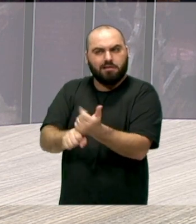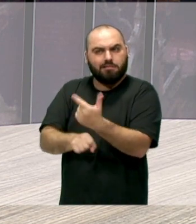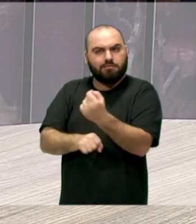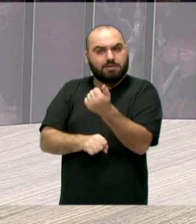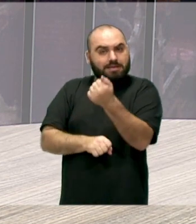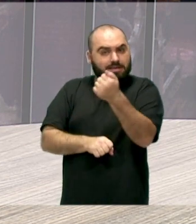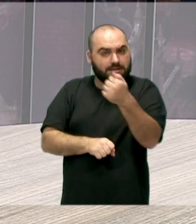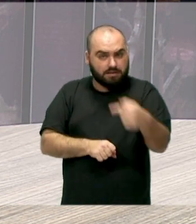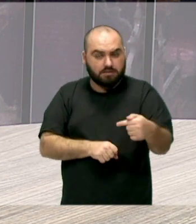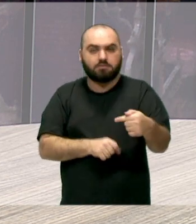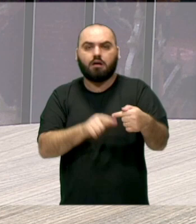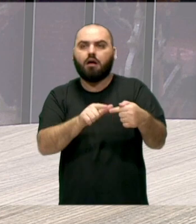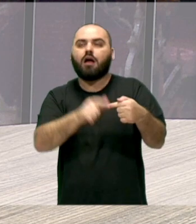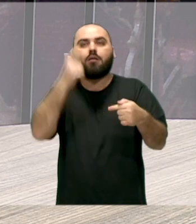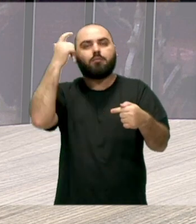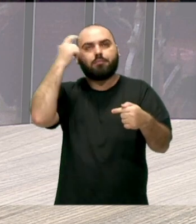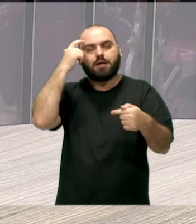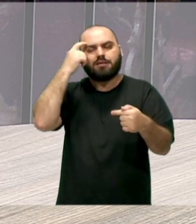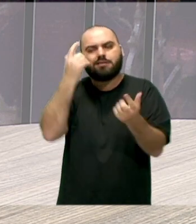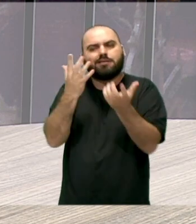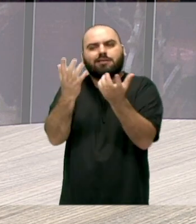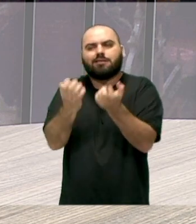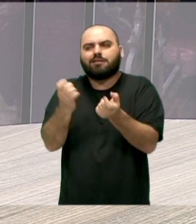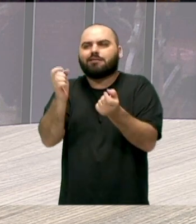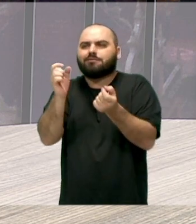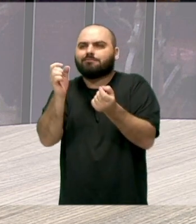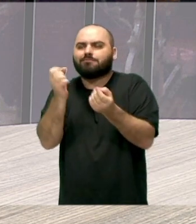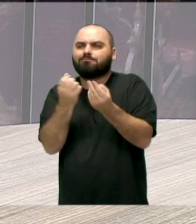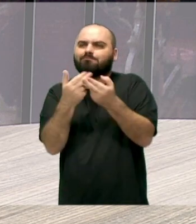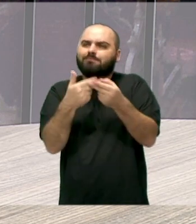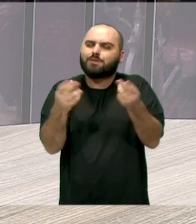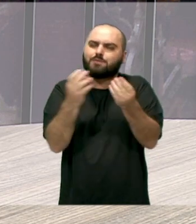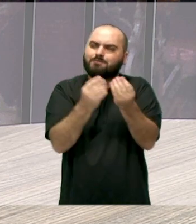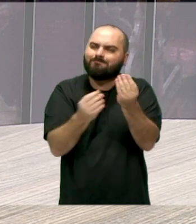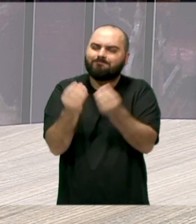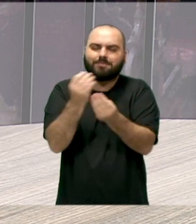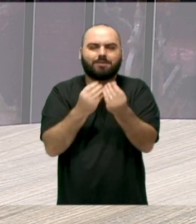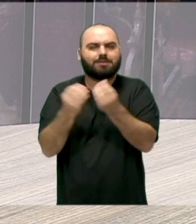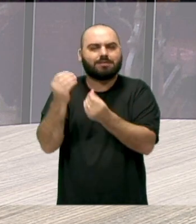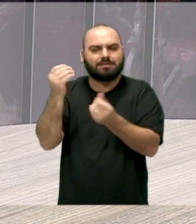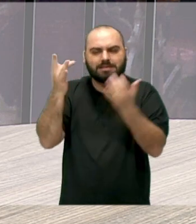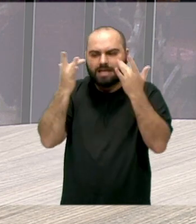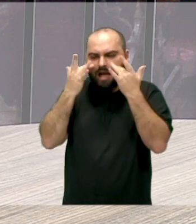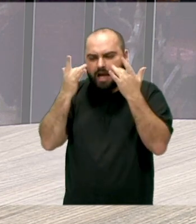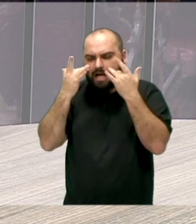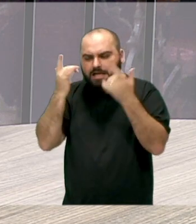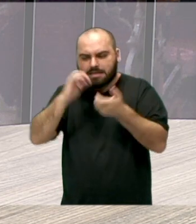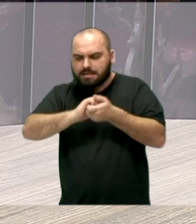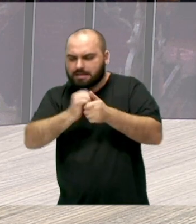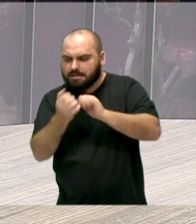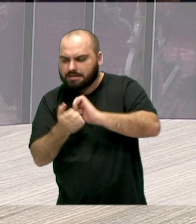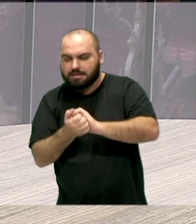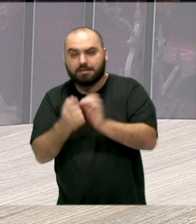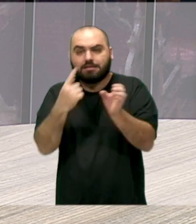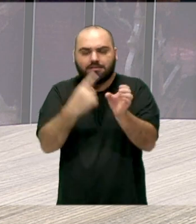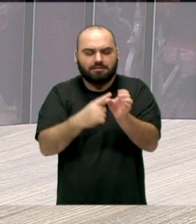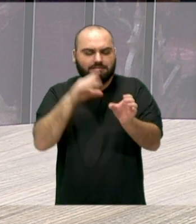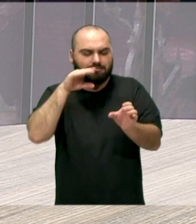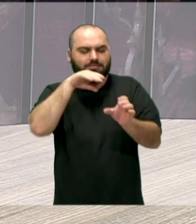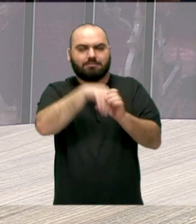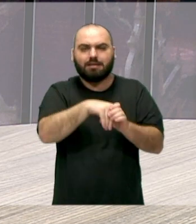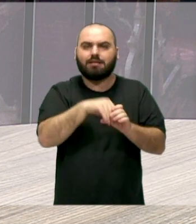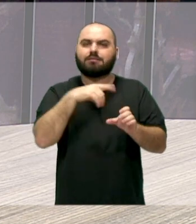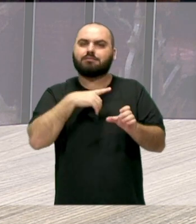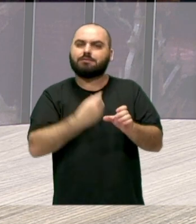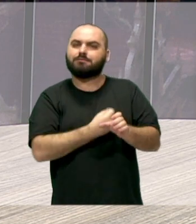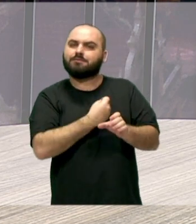2007, pensei, nossa, eu queria fazer alguma coisa com arte, mas queria fazer alguma coisa também que tivesse a ver com a cidade, eu sou daqui, né,